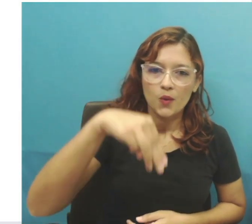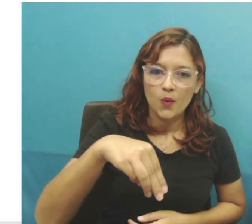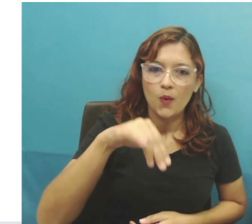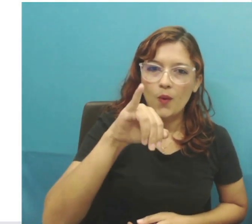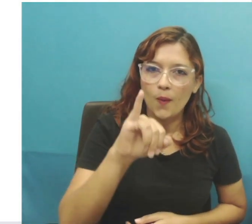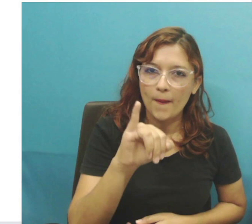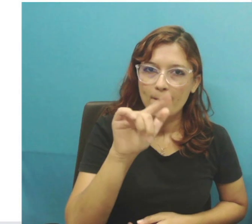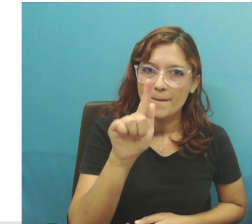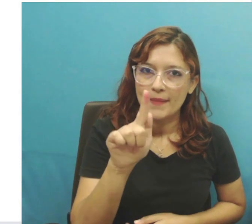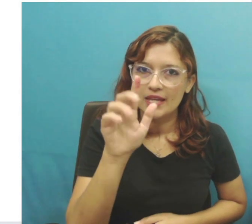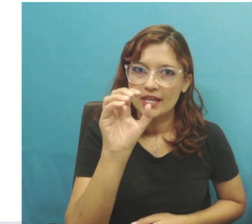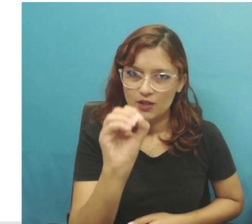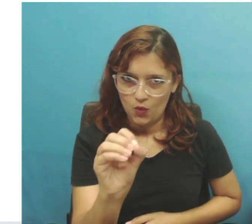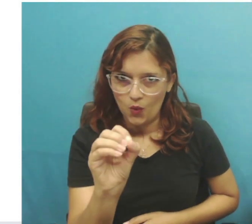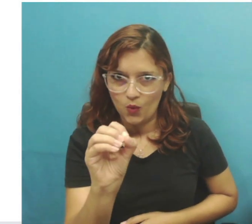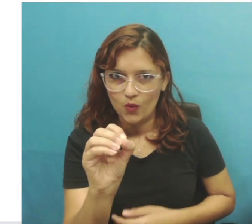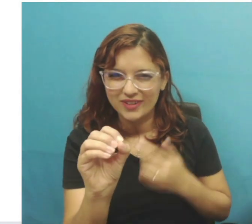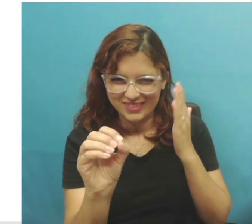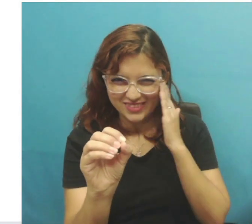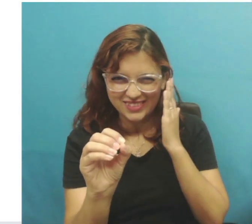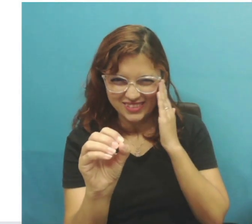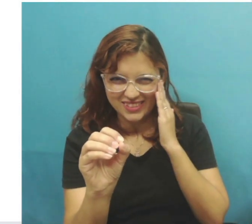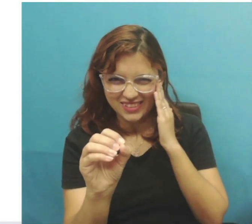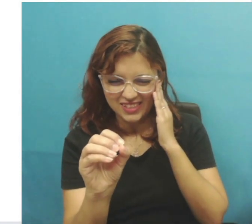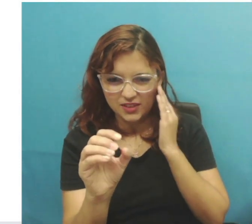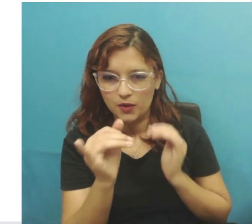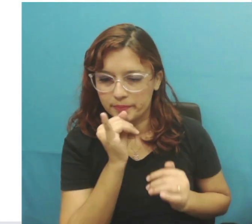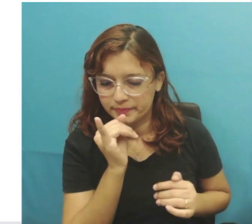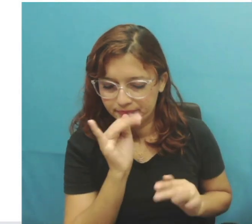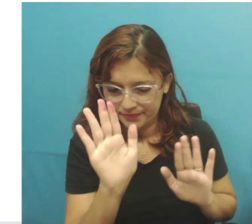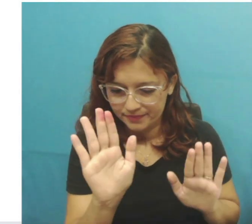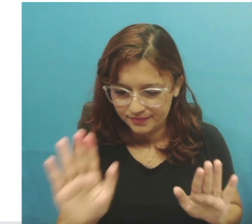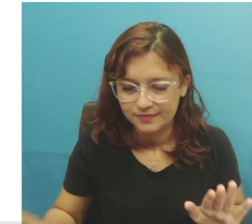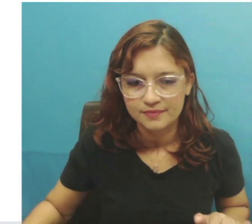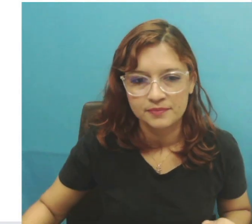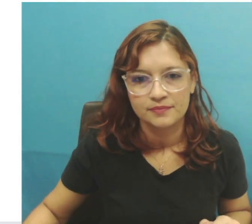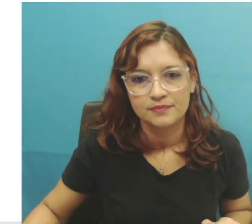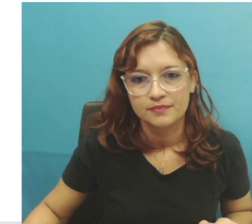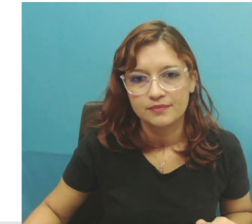Não, eu não falo dessa forma. Eu falo comigo. Entendeu?